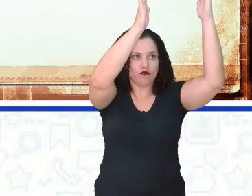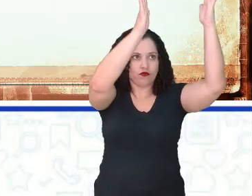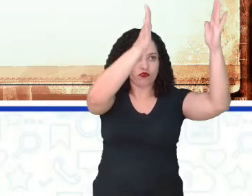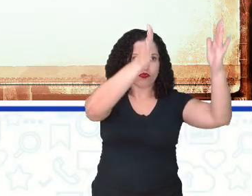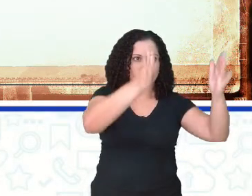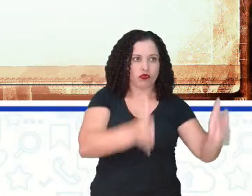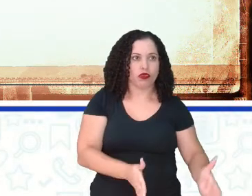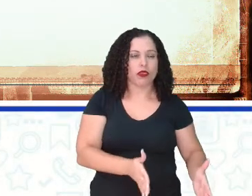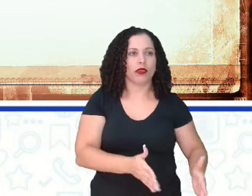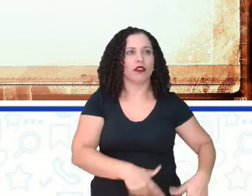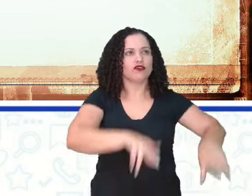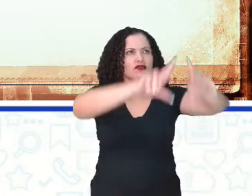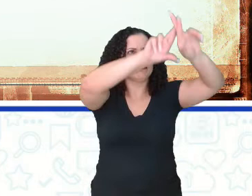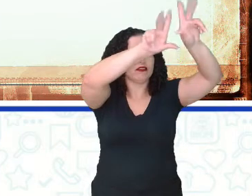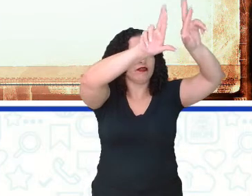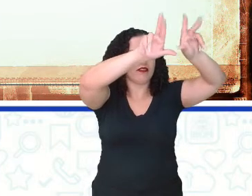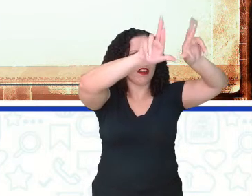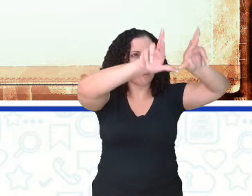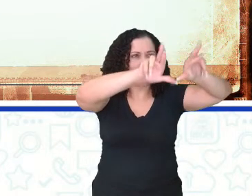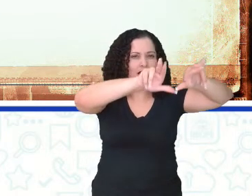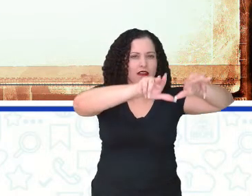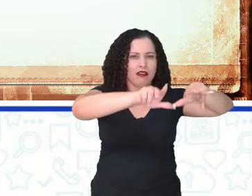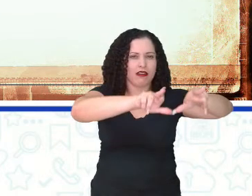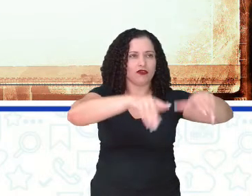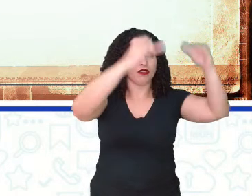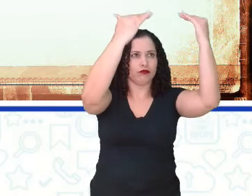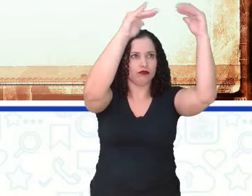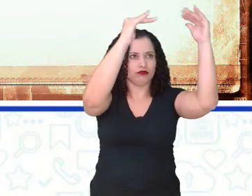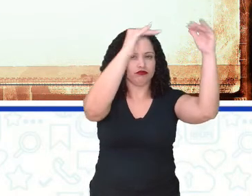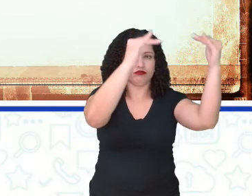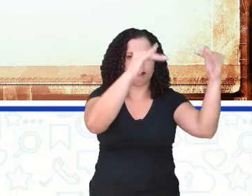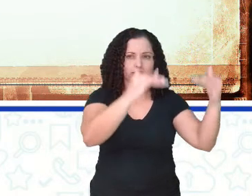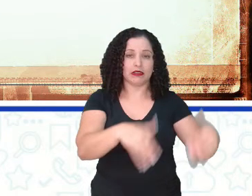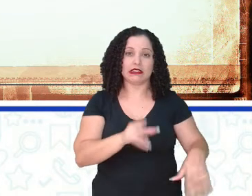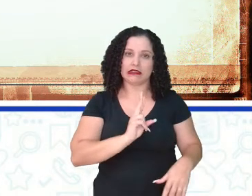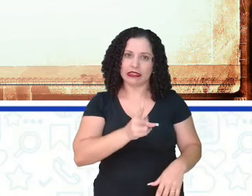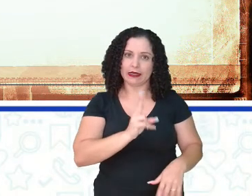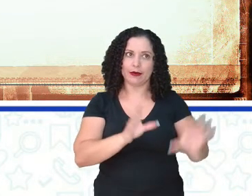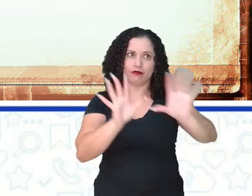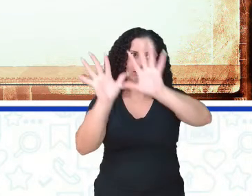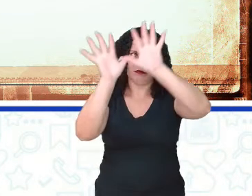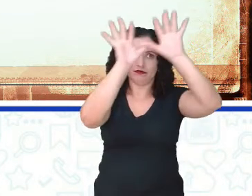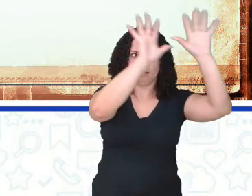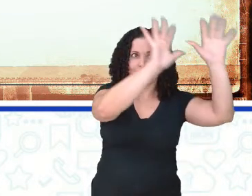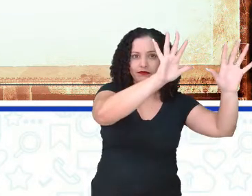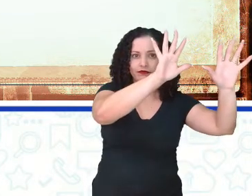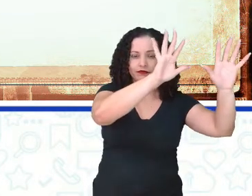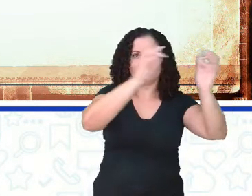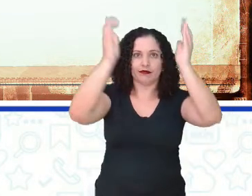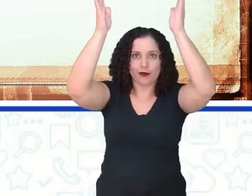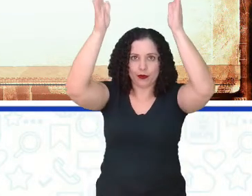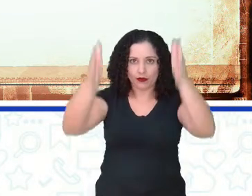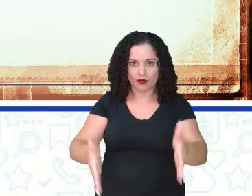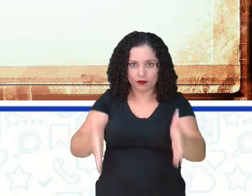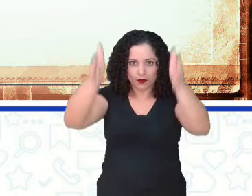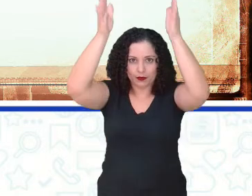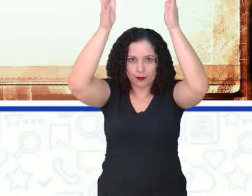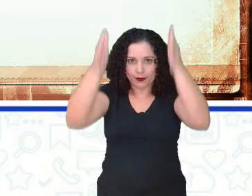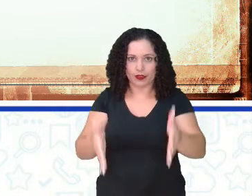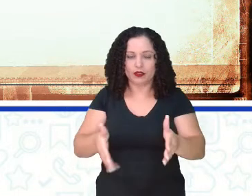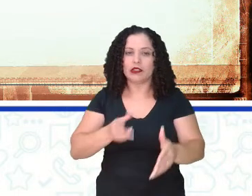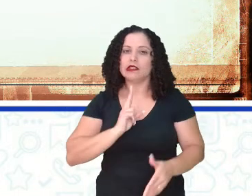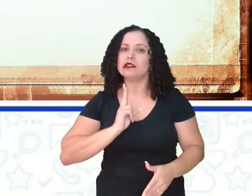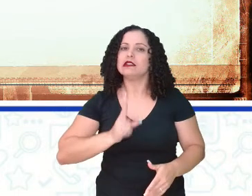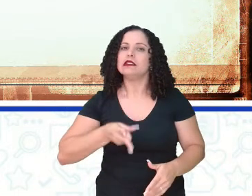which, where, todas elas vão aparecer sempre aqui no lado esquerdo. Aqui no meio vai aparecer sempre